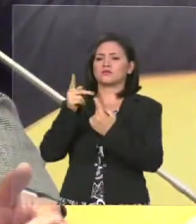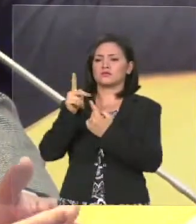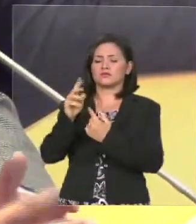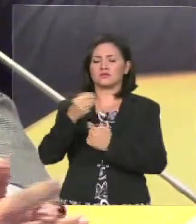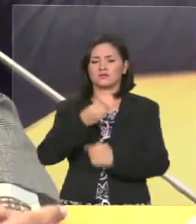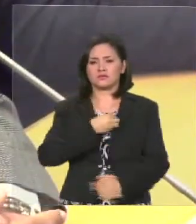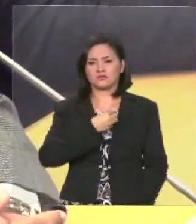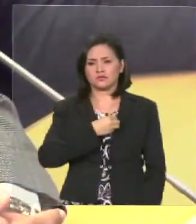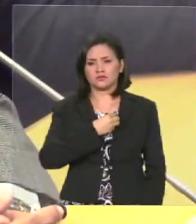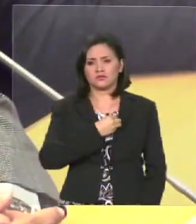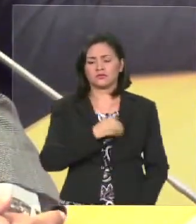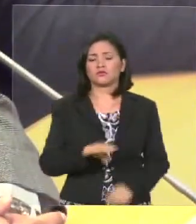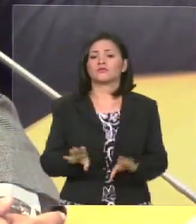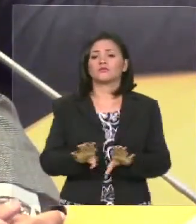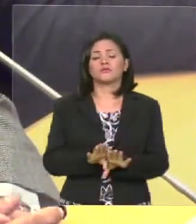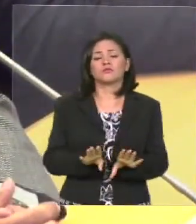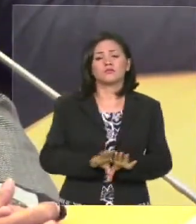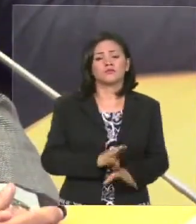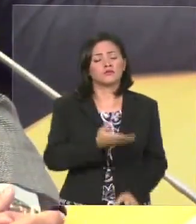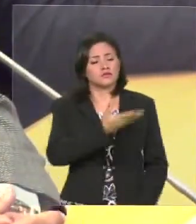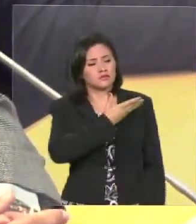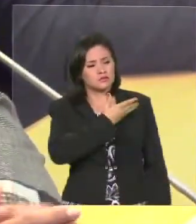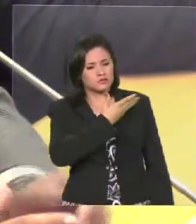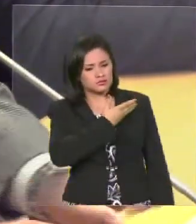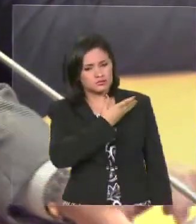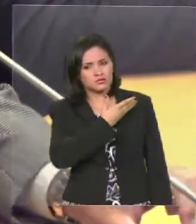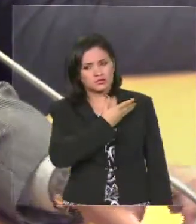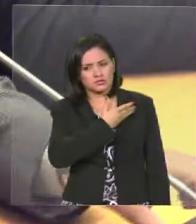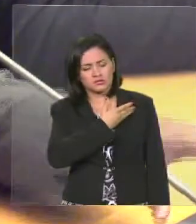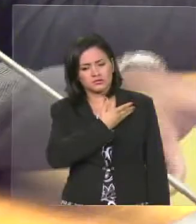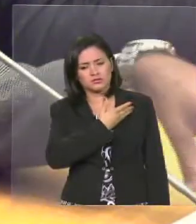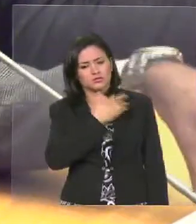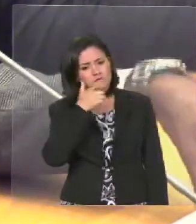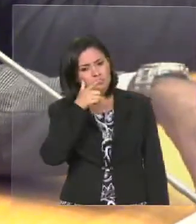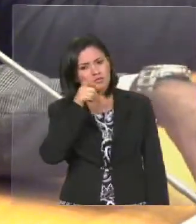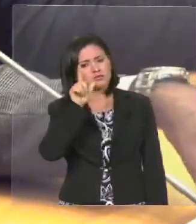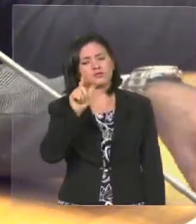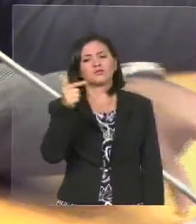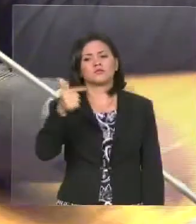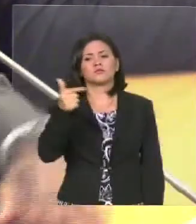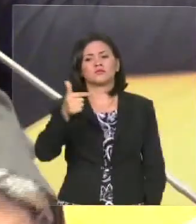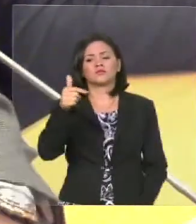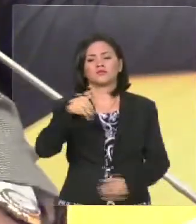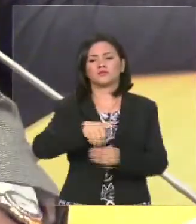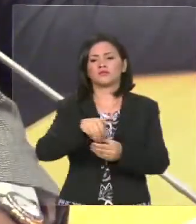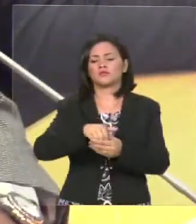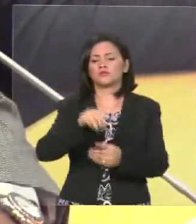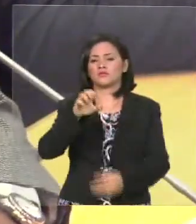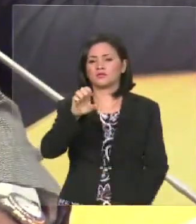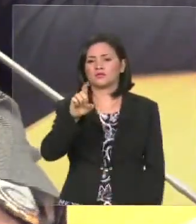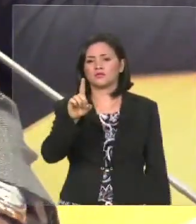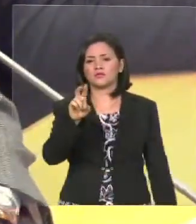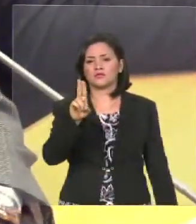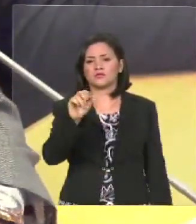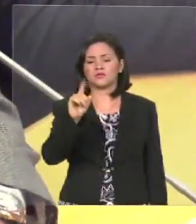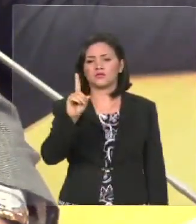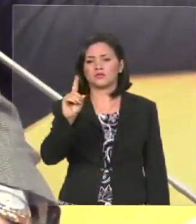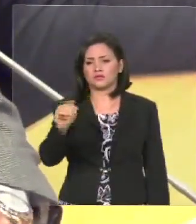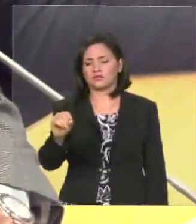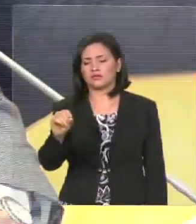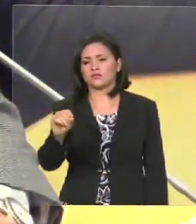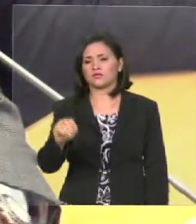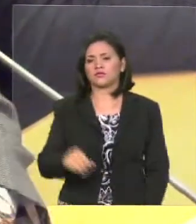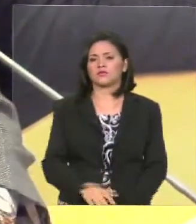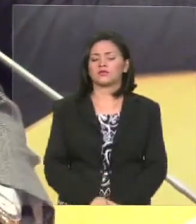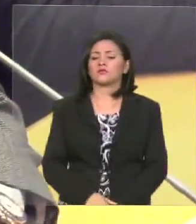foi um colega nosso, uma pessoa que merece nossa atenção e consideração, que é o deputado Eduardo Braide. E como Vossa Excelência citou,